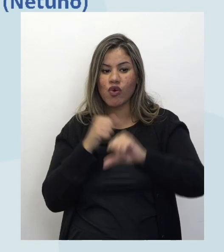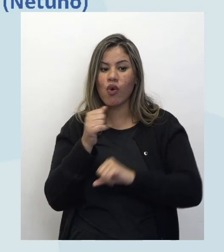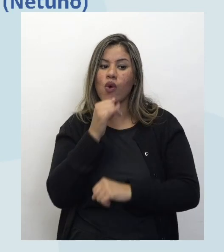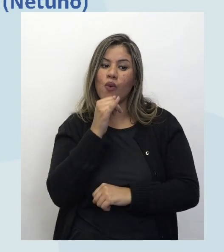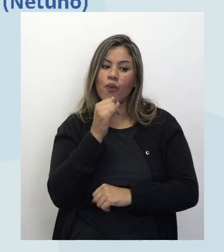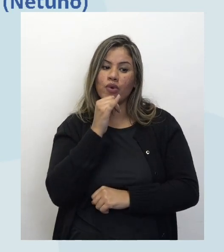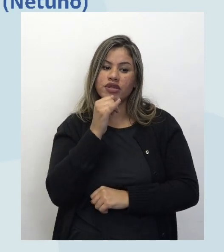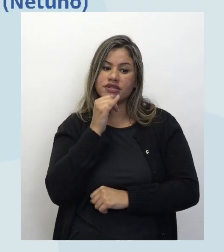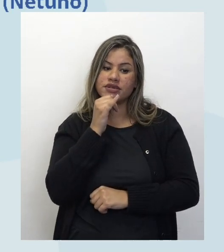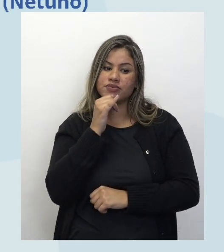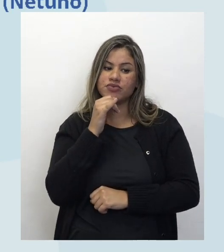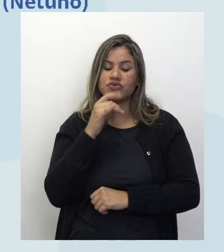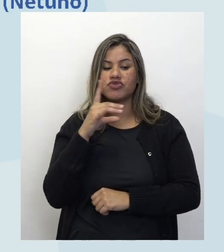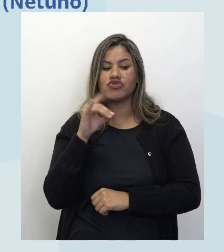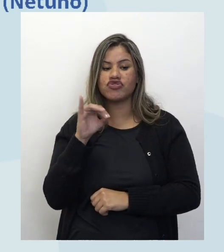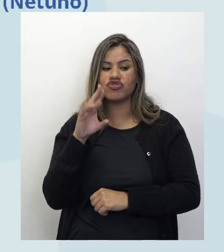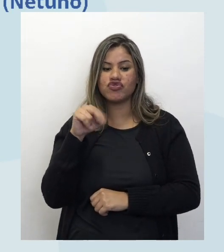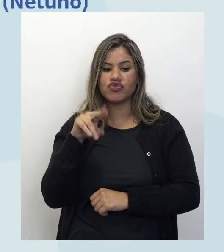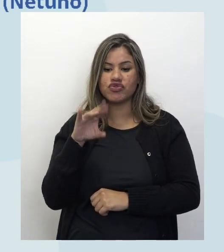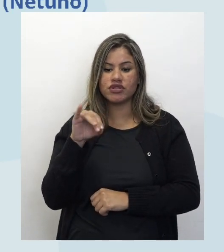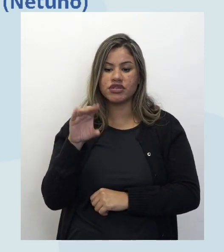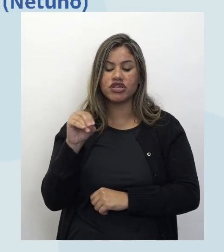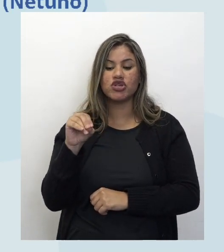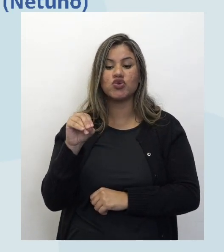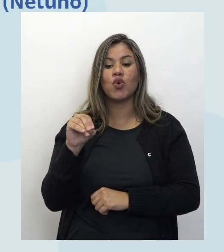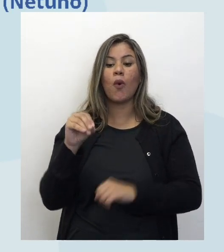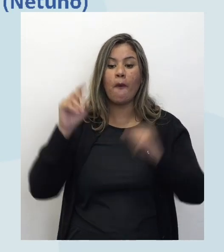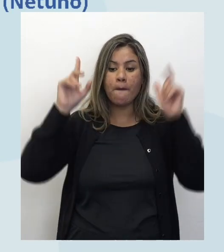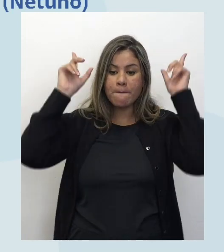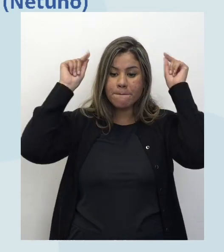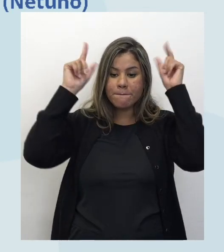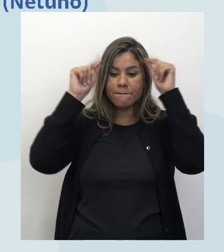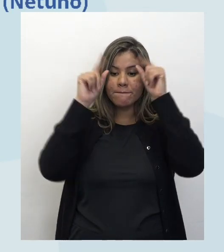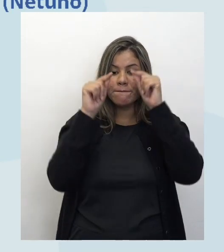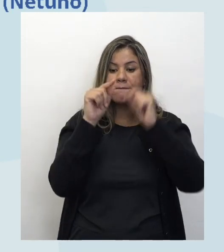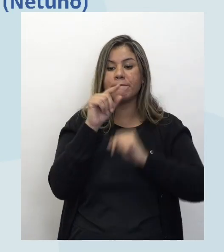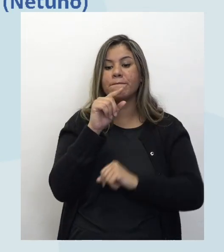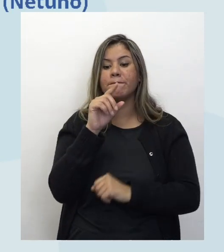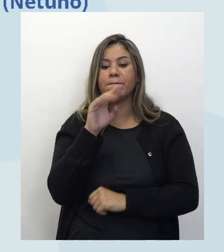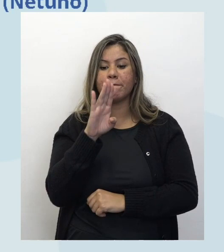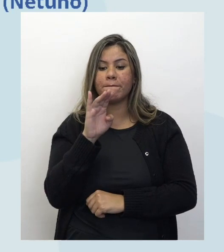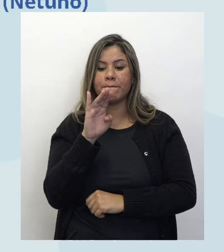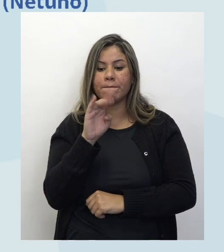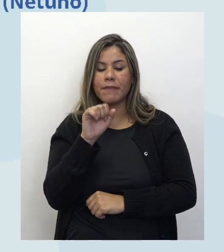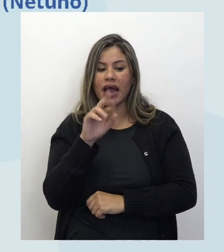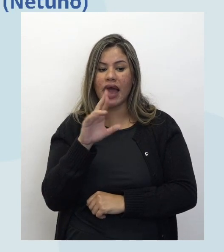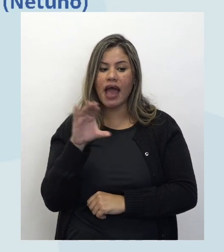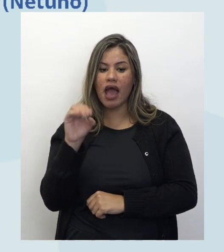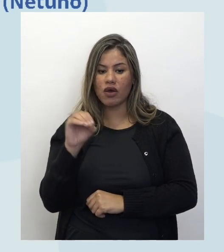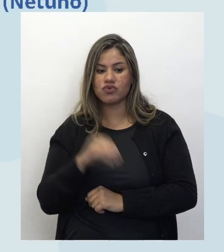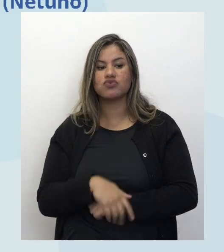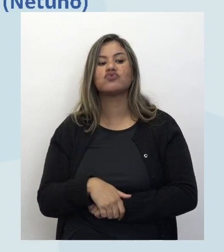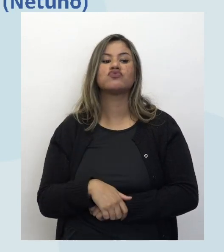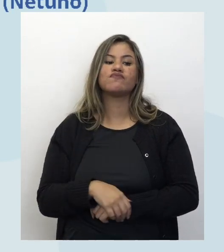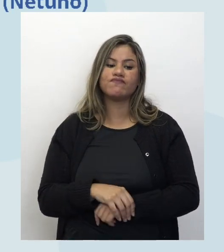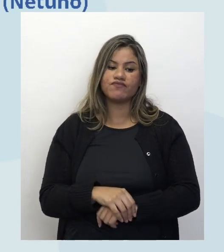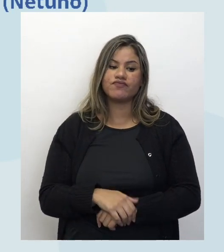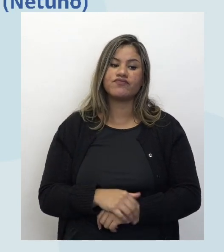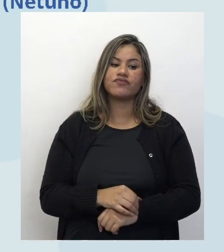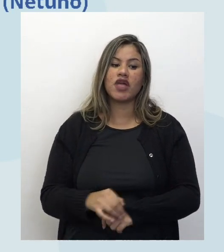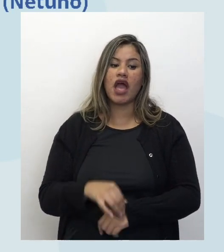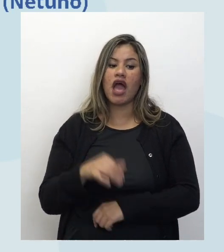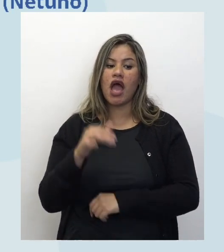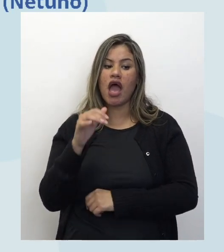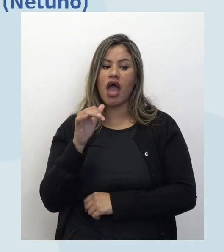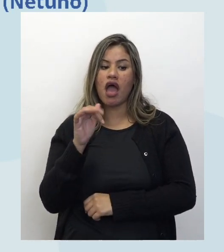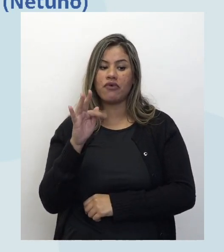era Dionísio, em Roma, Baco. Afrodite, deusa do amor, em Roma, Vênus. Ares, deus